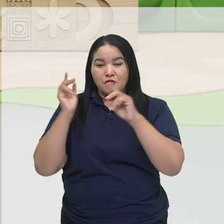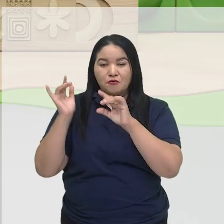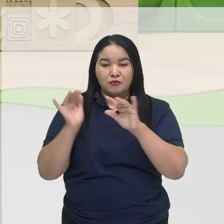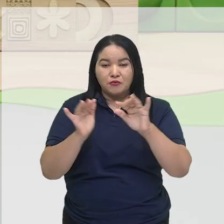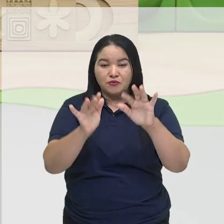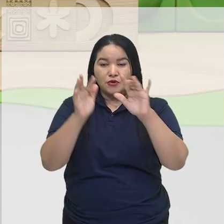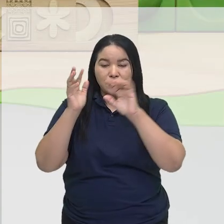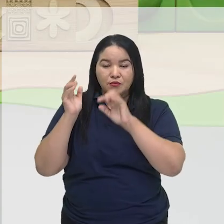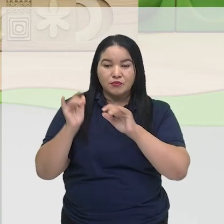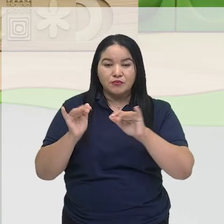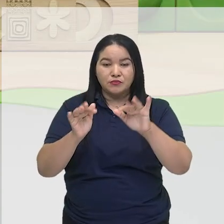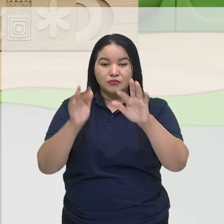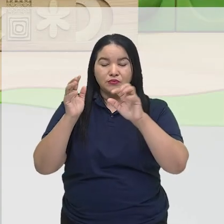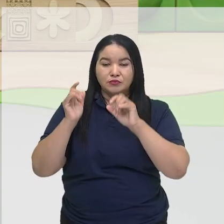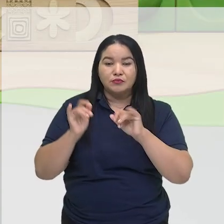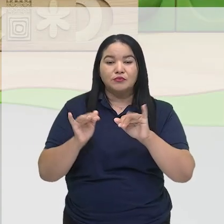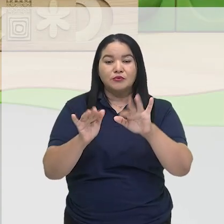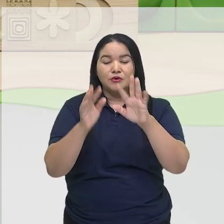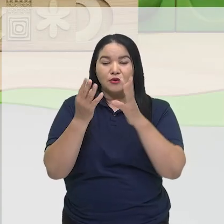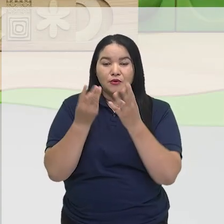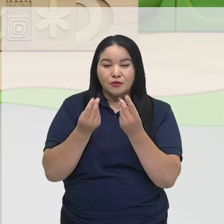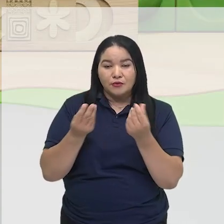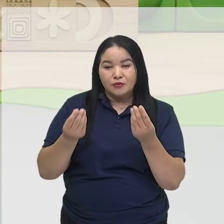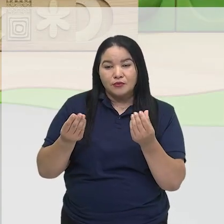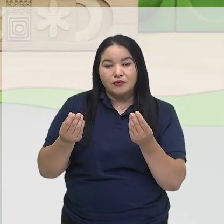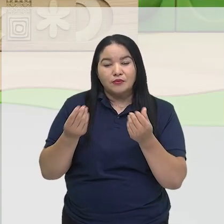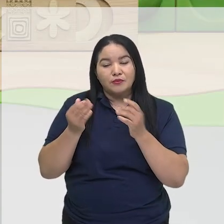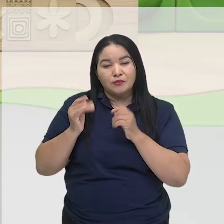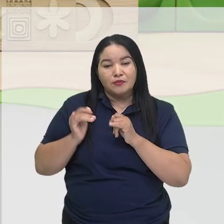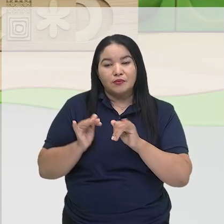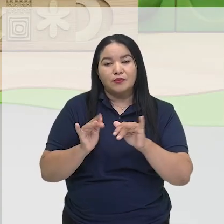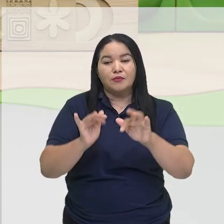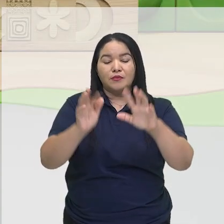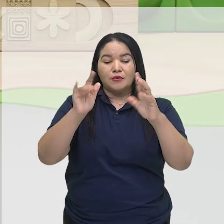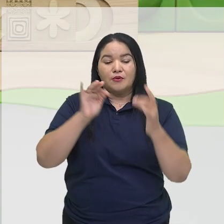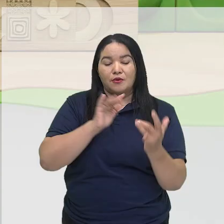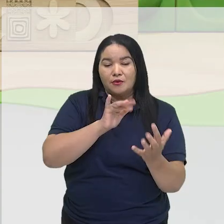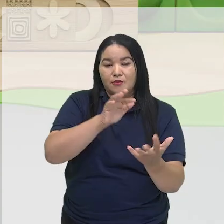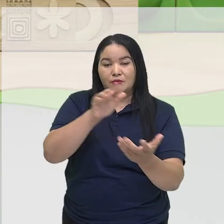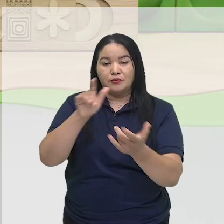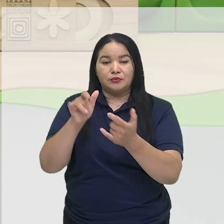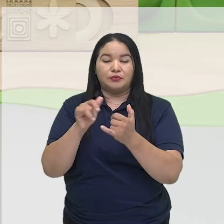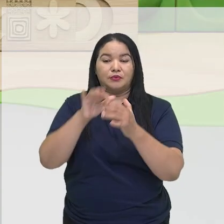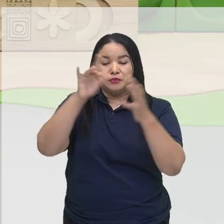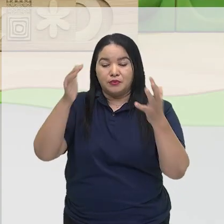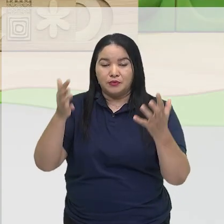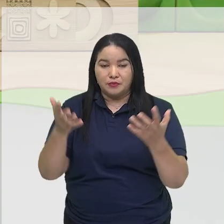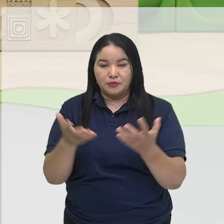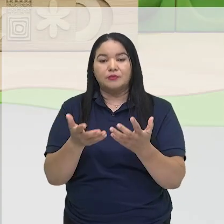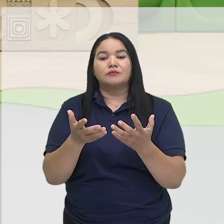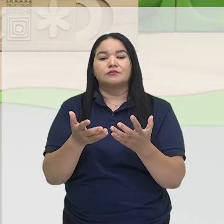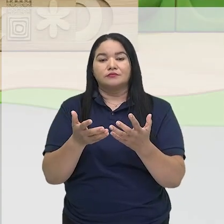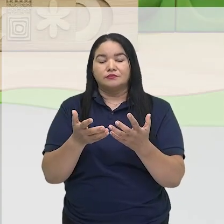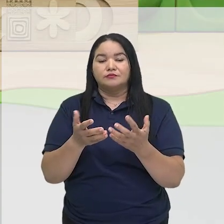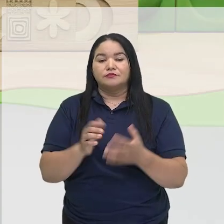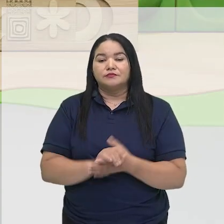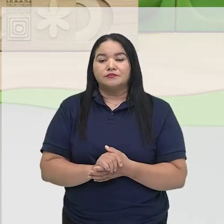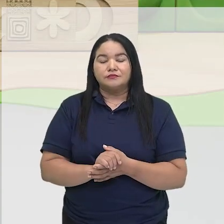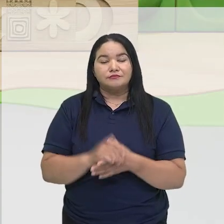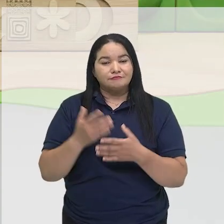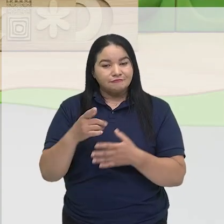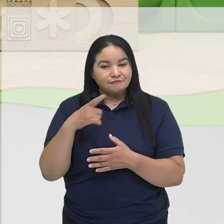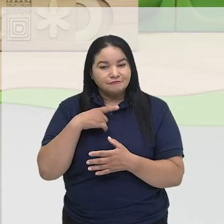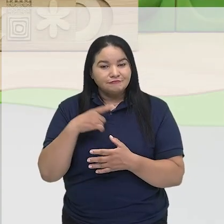ali, levam essa umidade, distribuem pelo nosso planeta, certo? Então, nós temos a